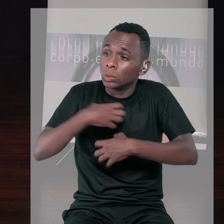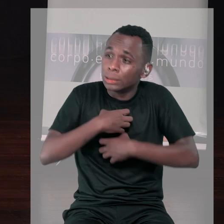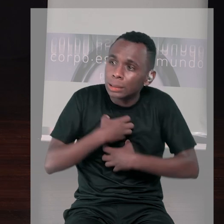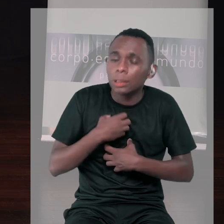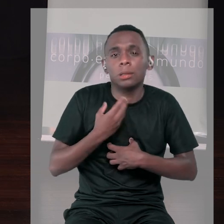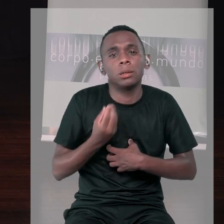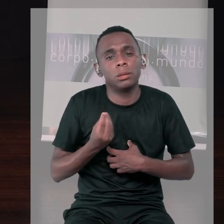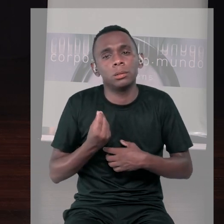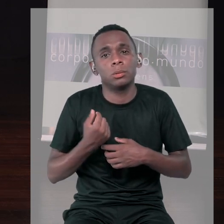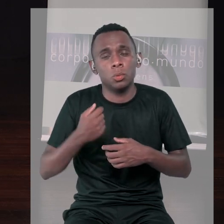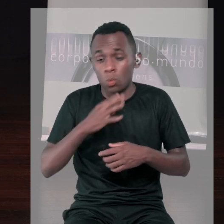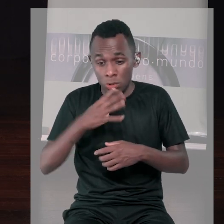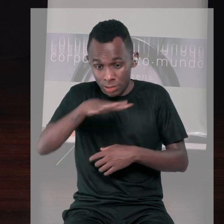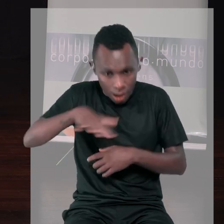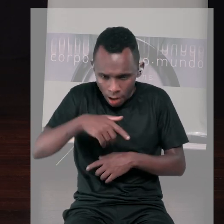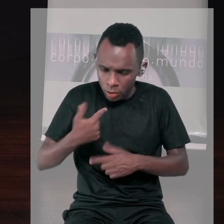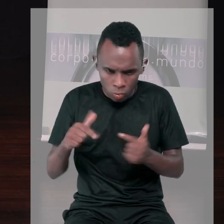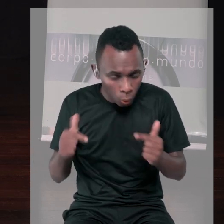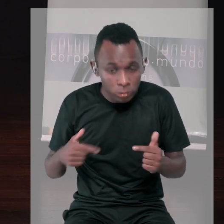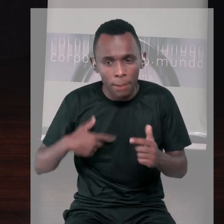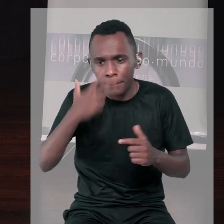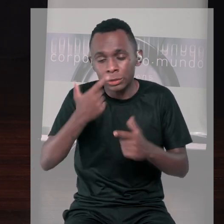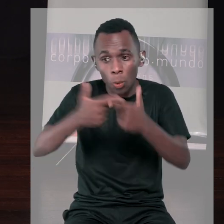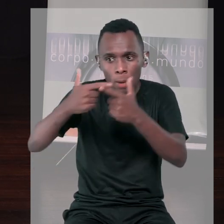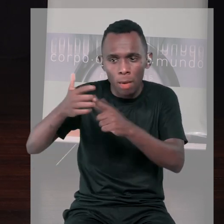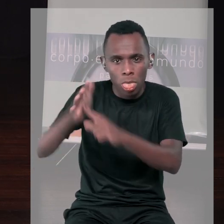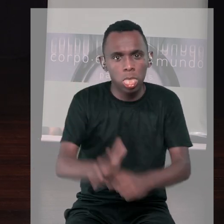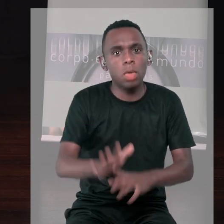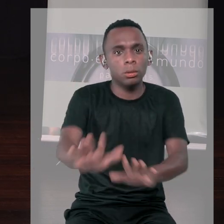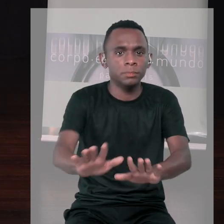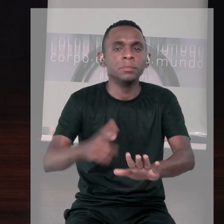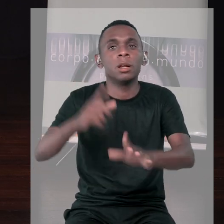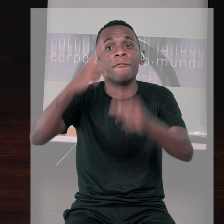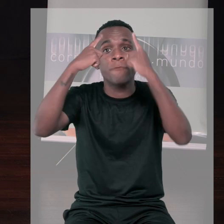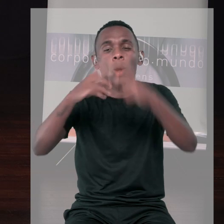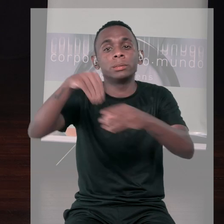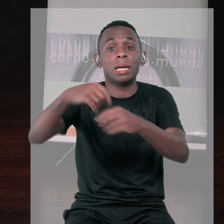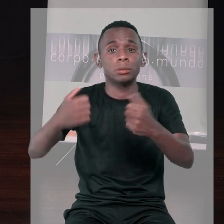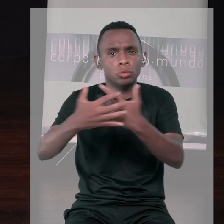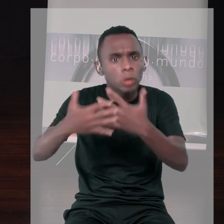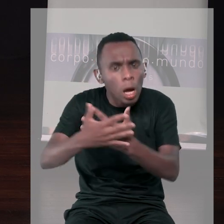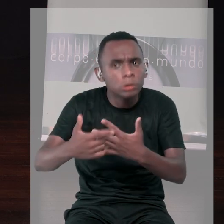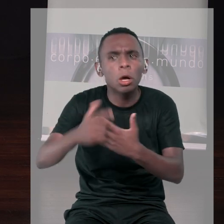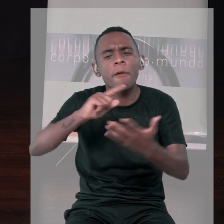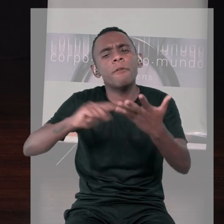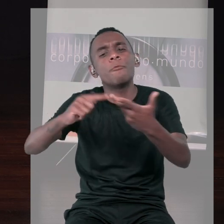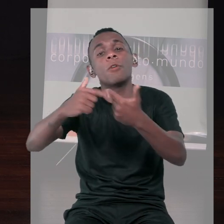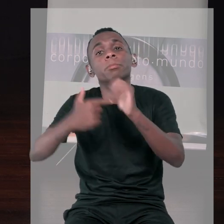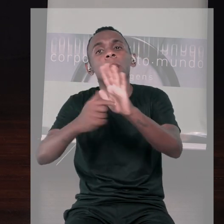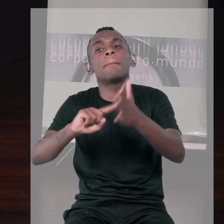você abafa o problema teórico da violência urbana nas suas múltiplas manifestações com a metáfora. É uma